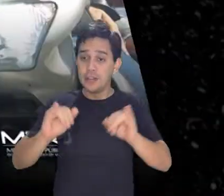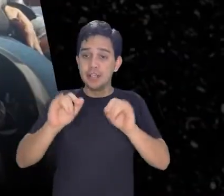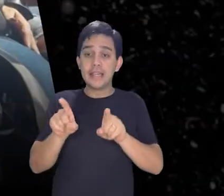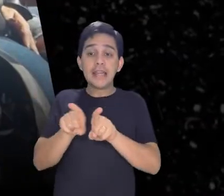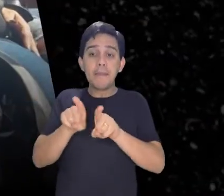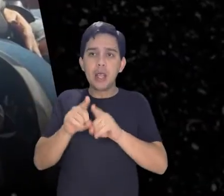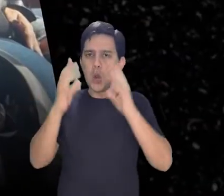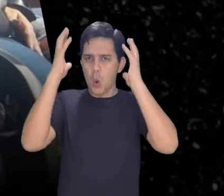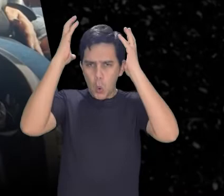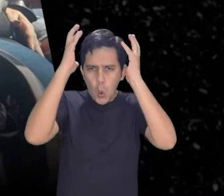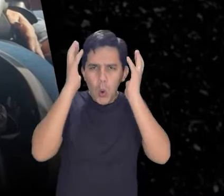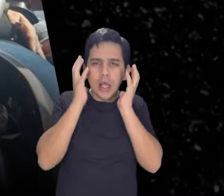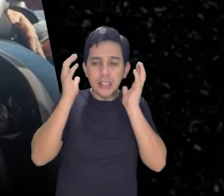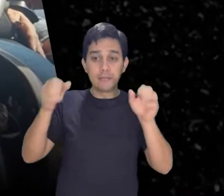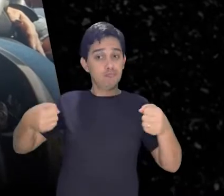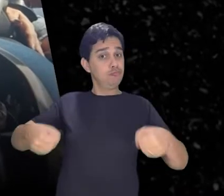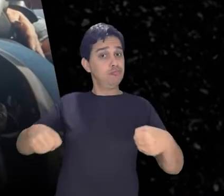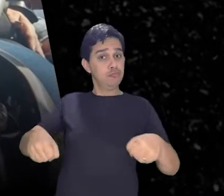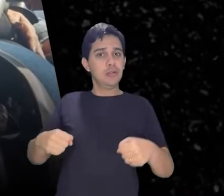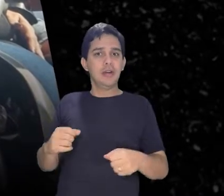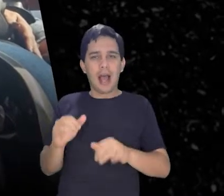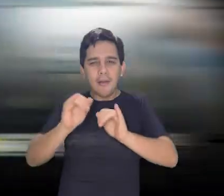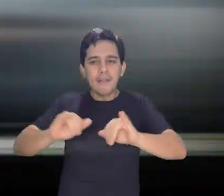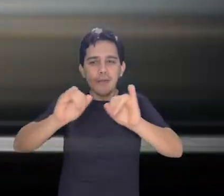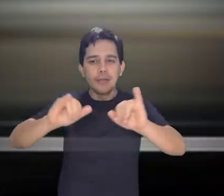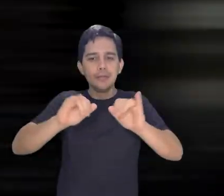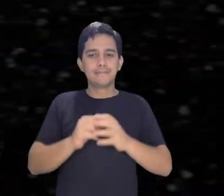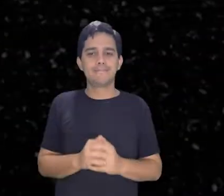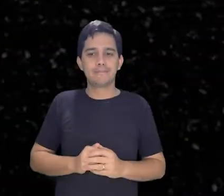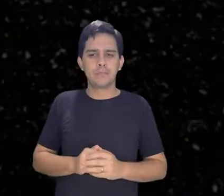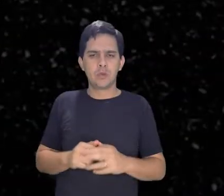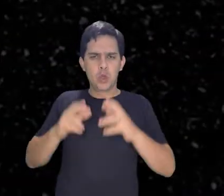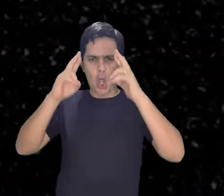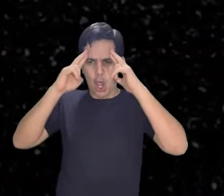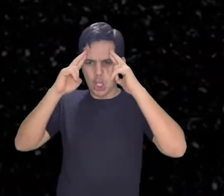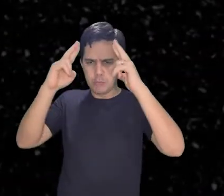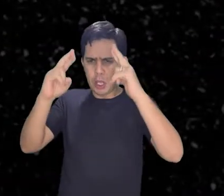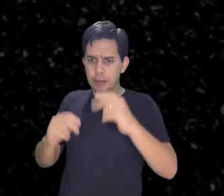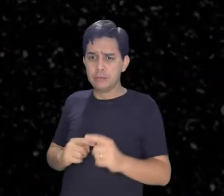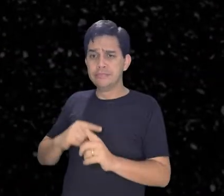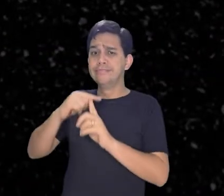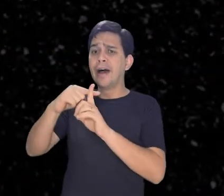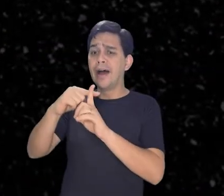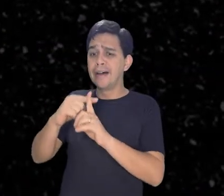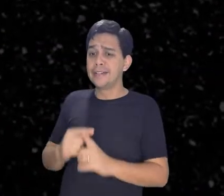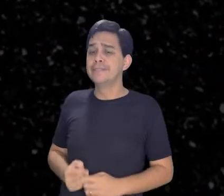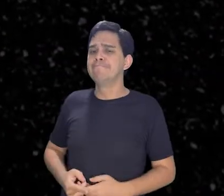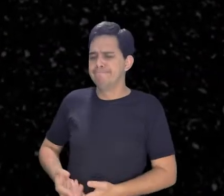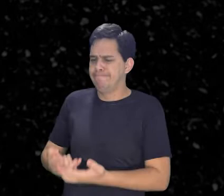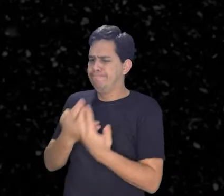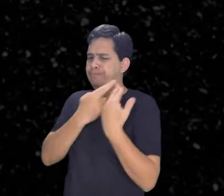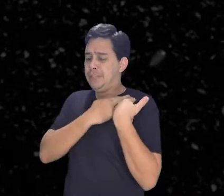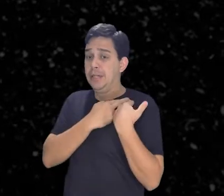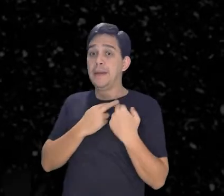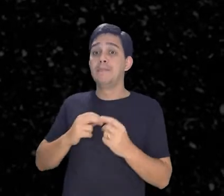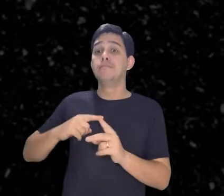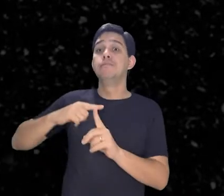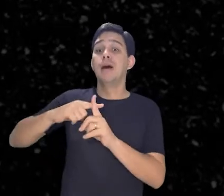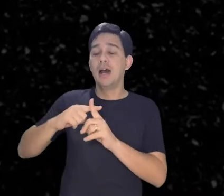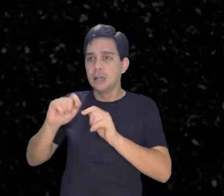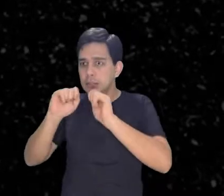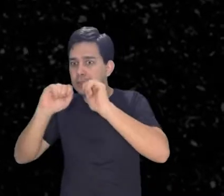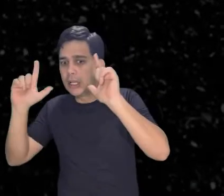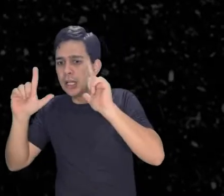do uso de capacetes por motociclistas. Respeito mais responsabilidade mais atenção